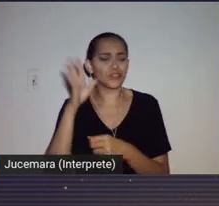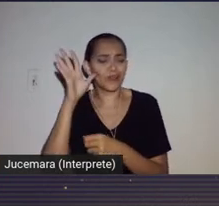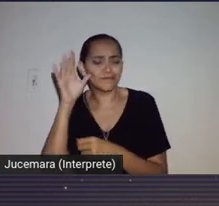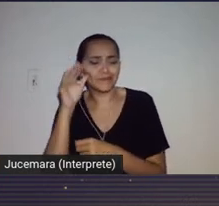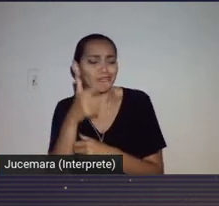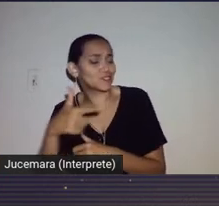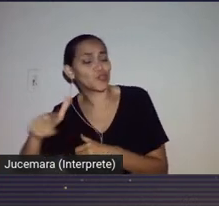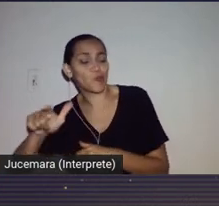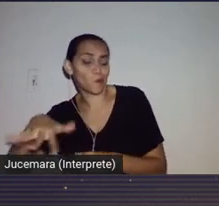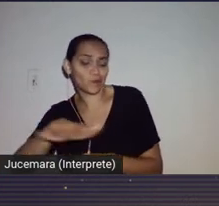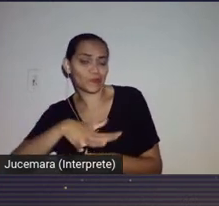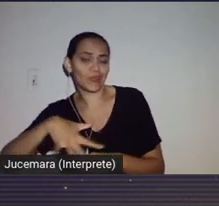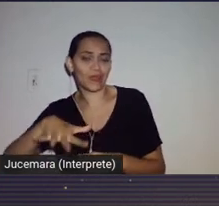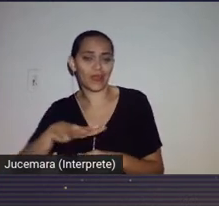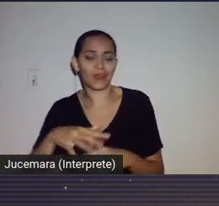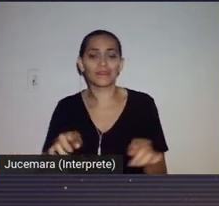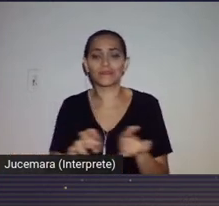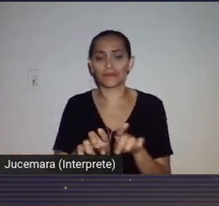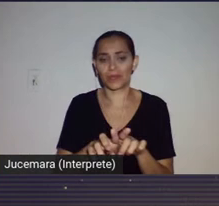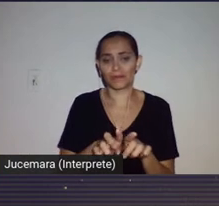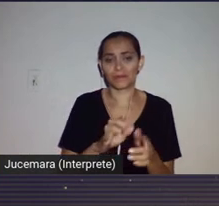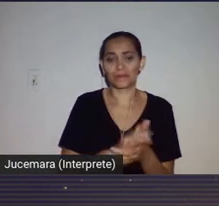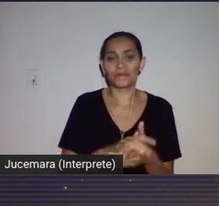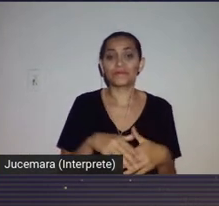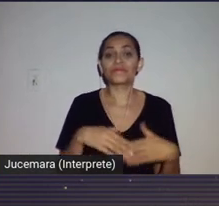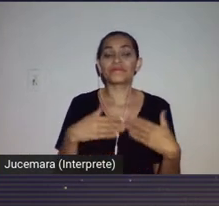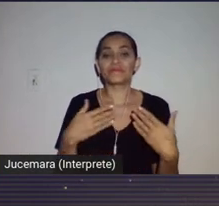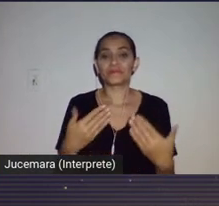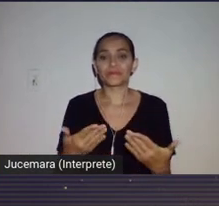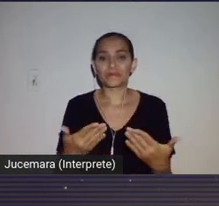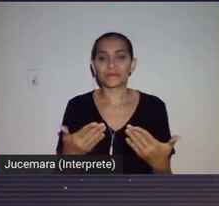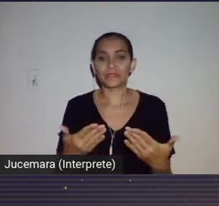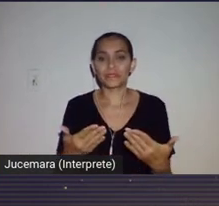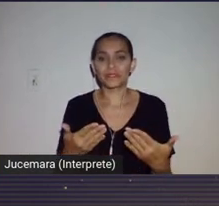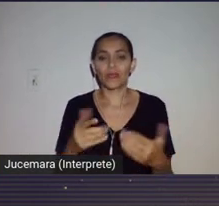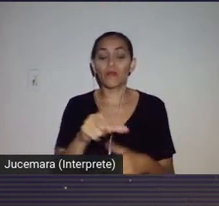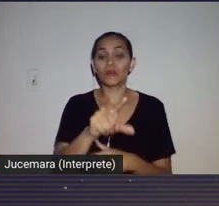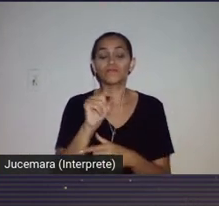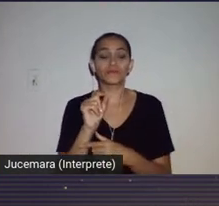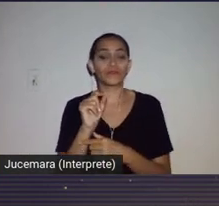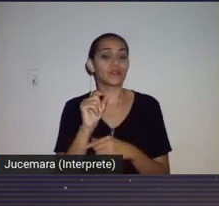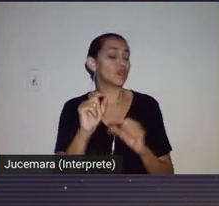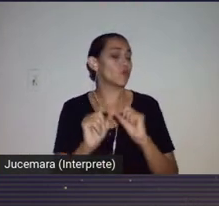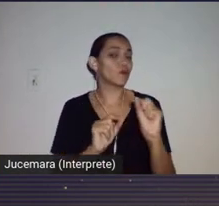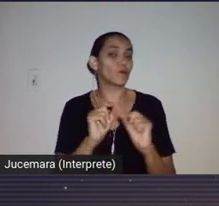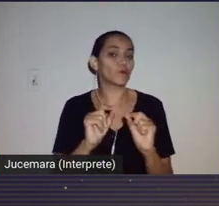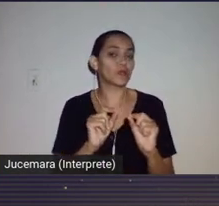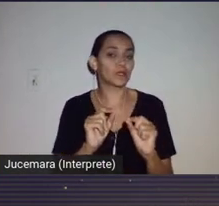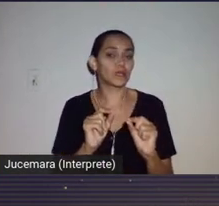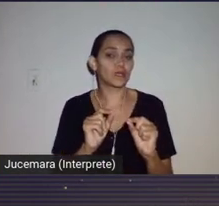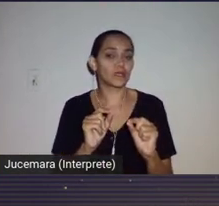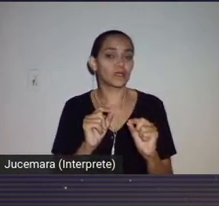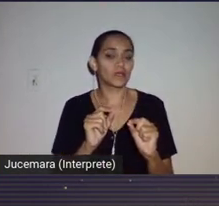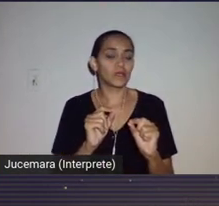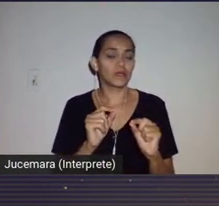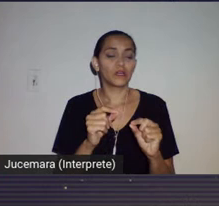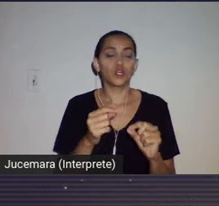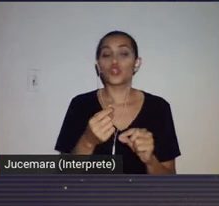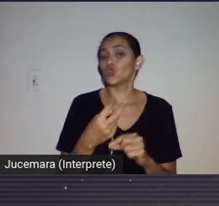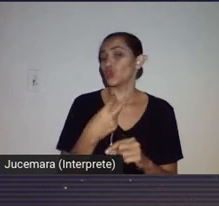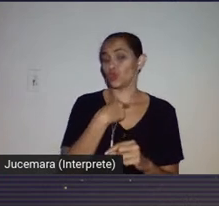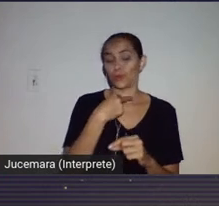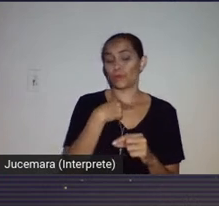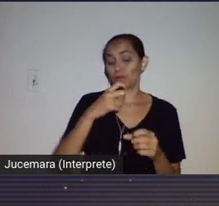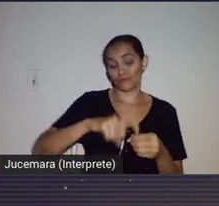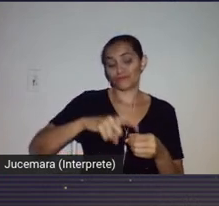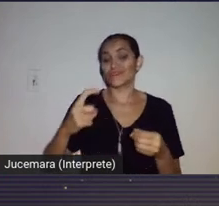de inteligência artificial. E aí, o que eu decidi fazer foi: não, eu não vou sair do projeto agora, eu vou tentar fazer esse curso